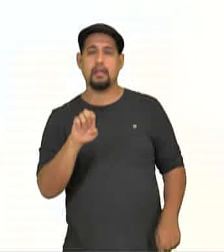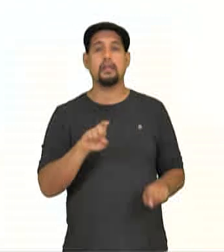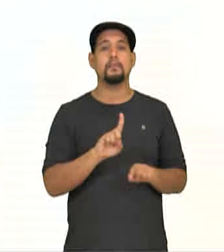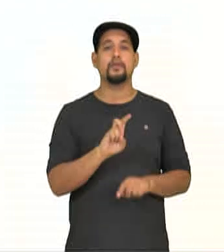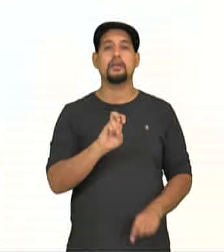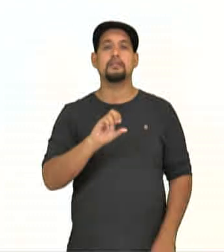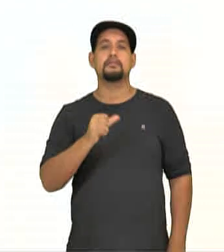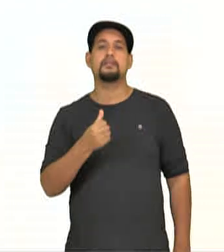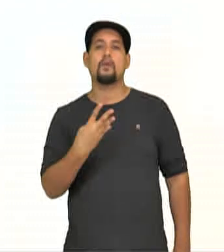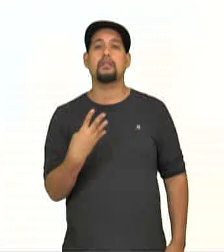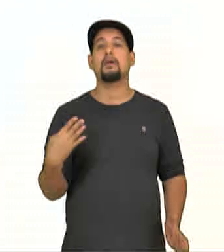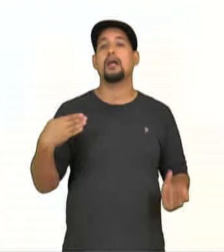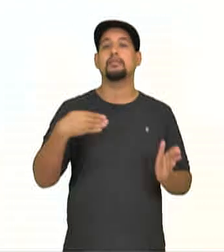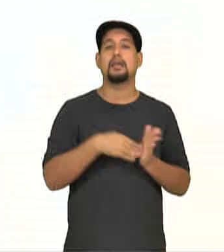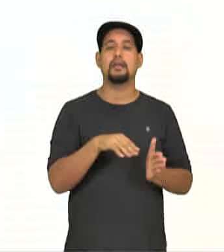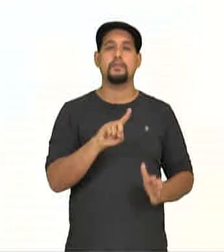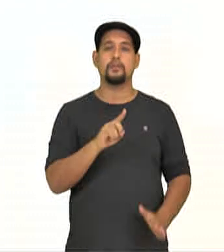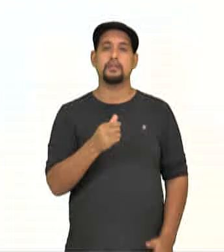1564 a